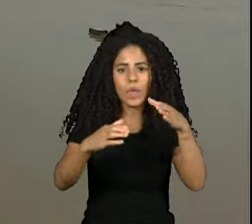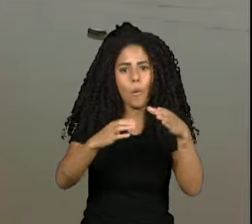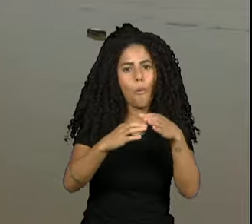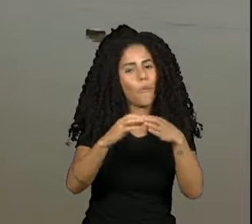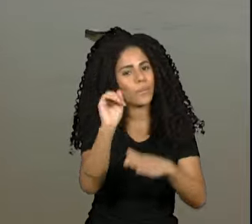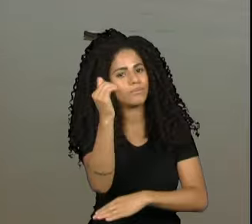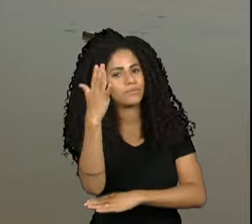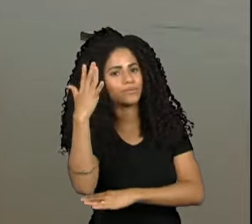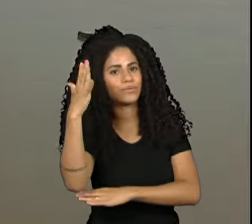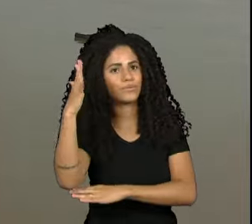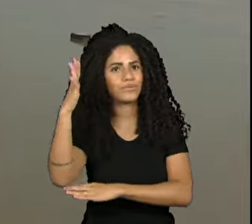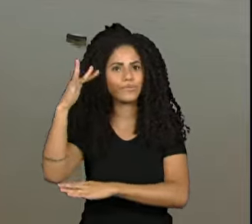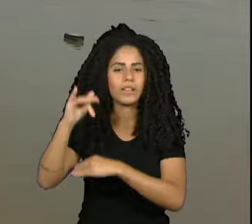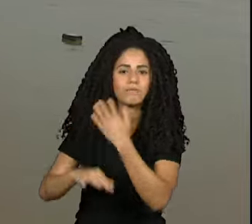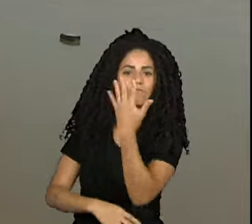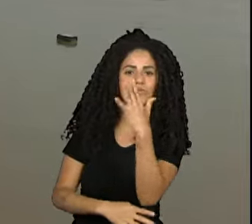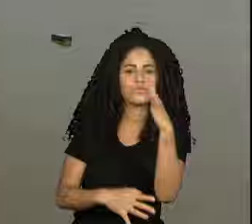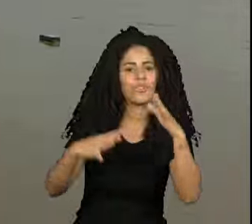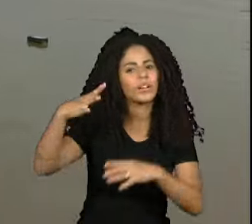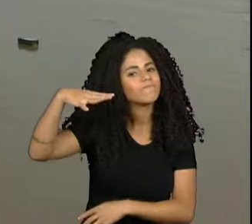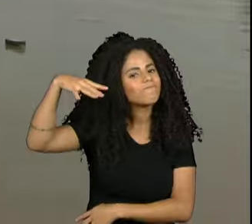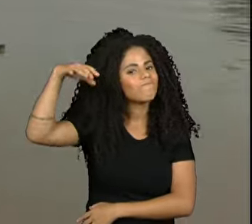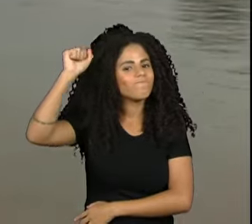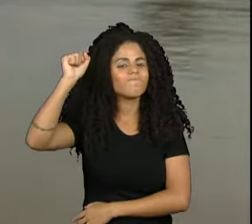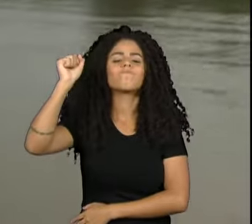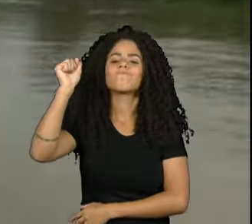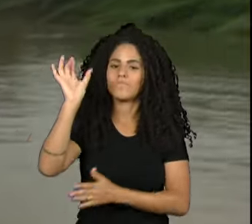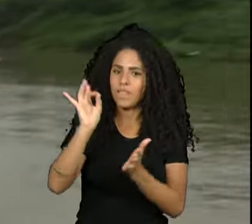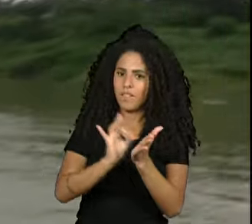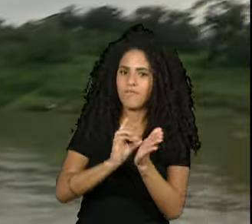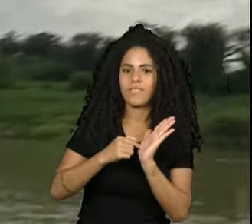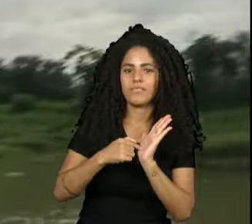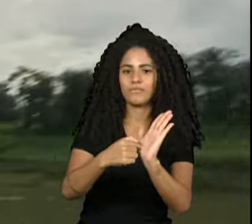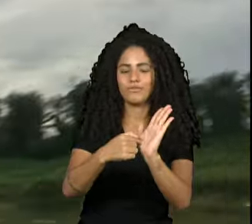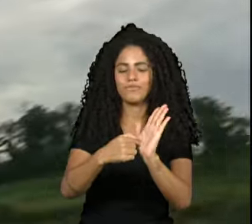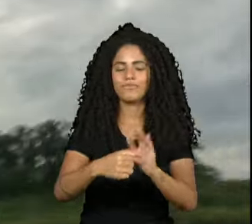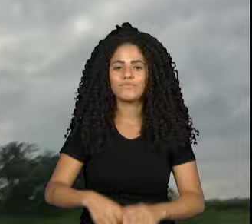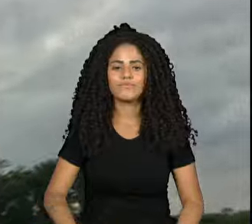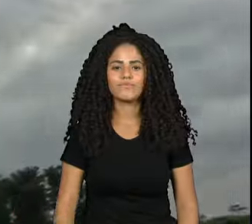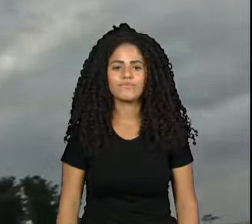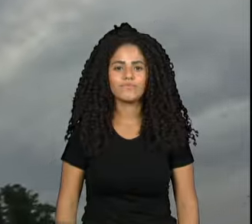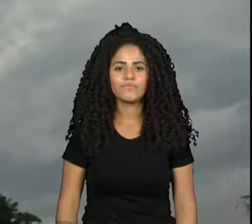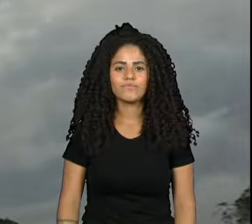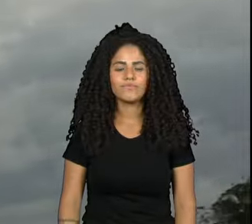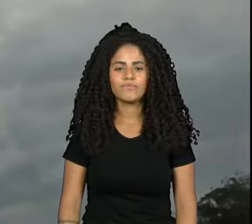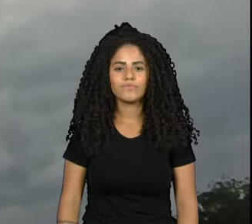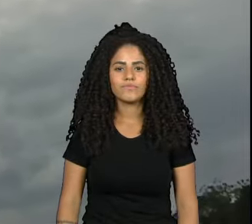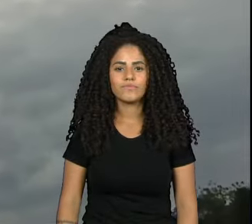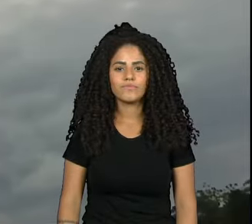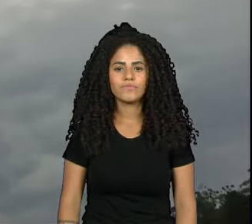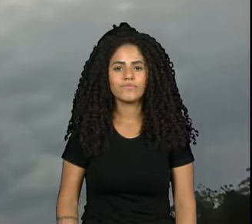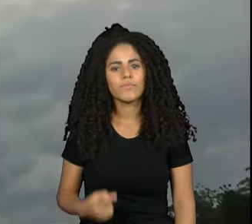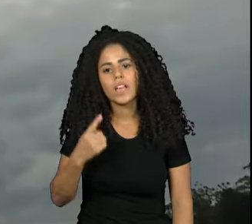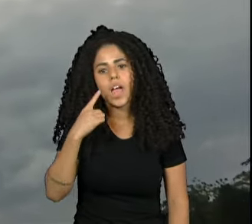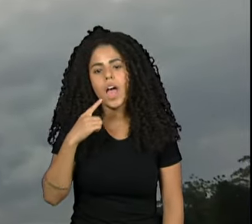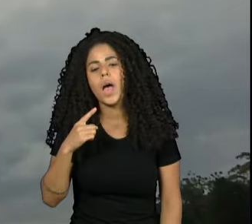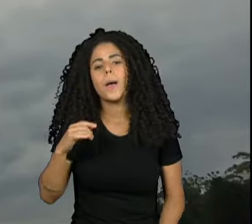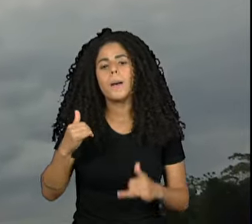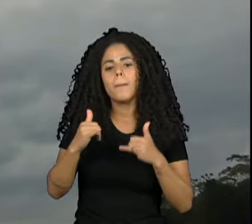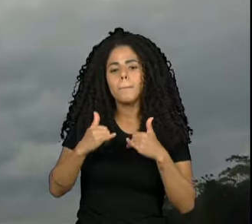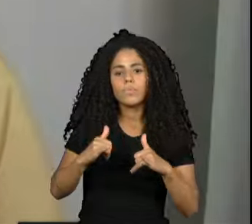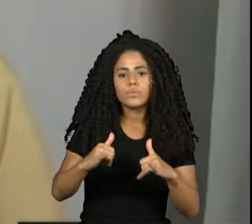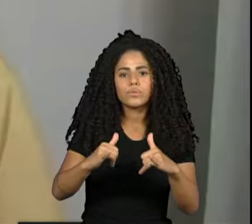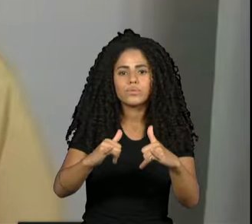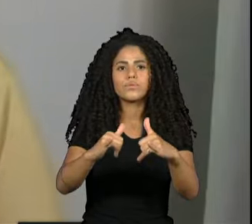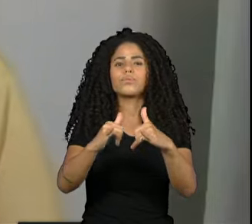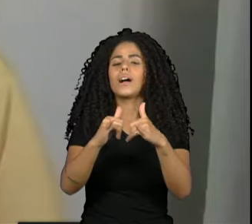comprova que uma lâmpada acesa no presente é capaz de iluminar até o futuro. Você não tem emissão de gases de efeito estufa,